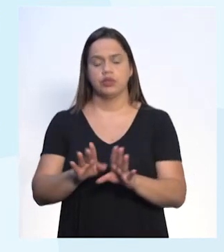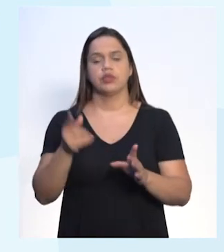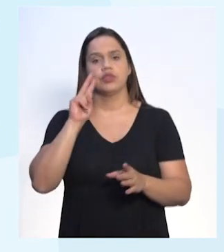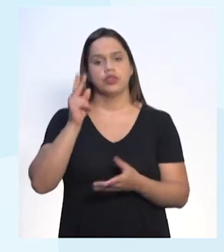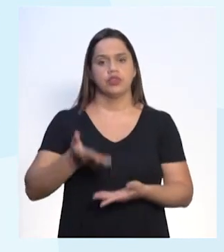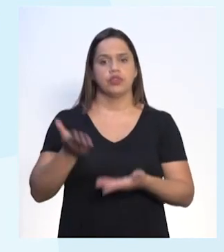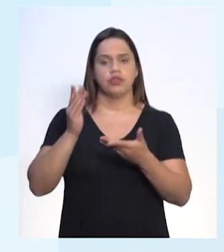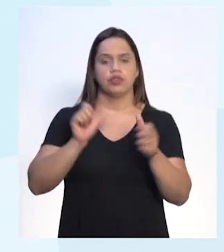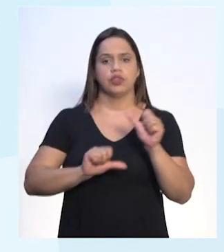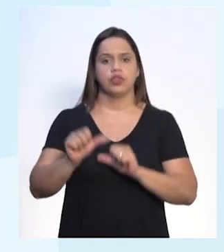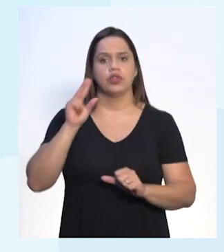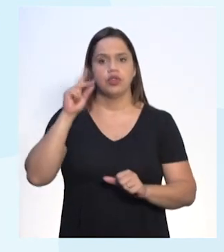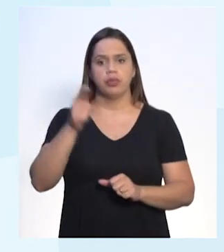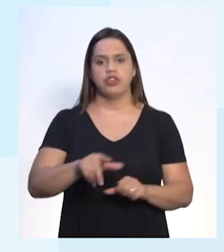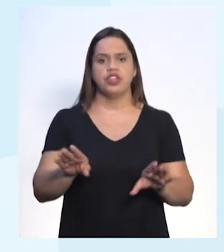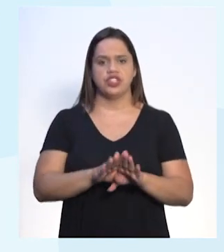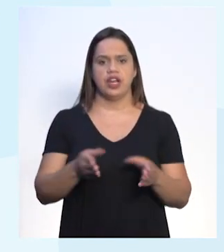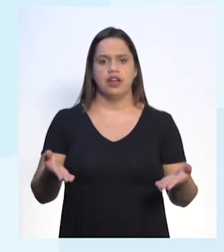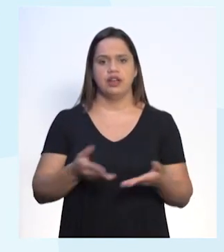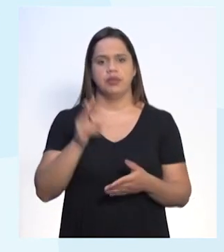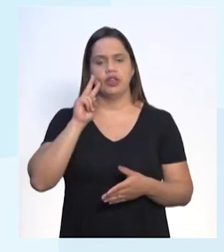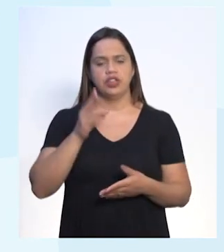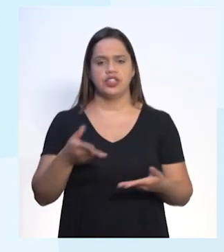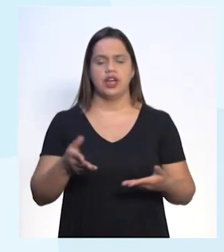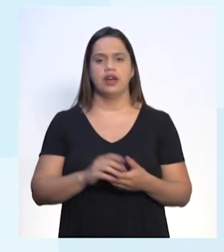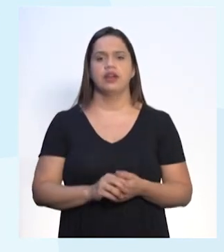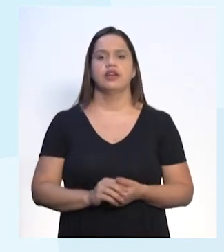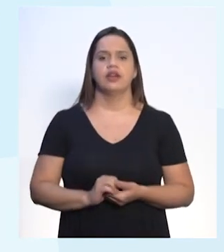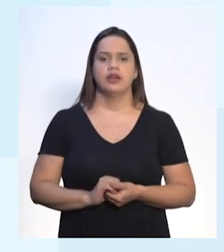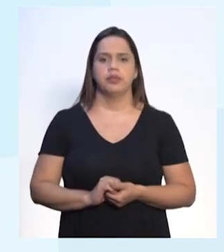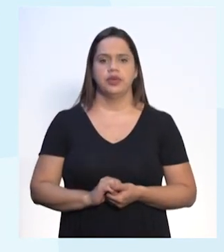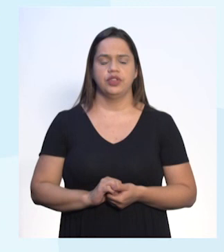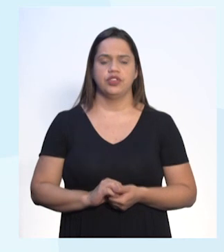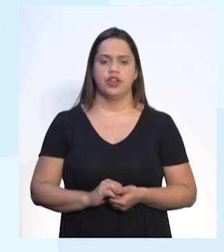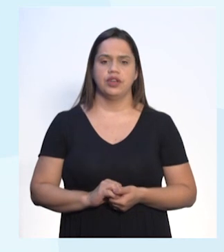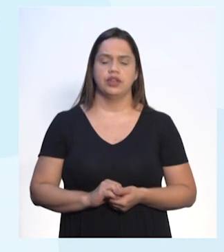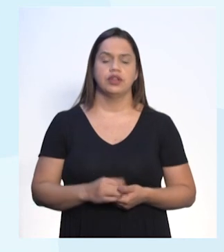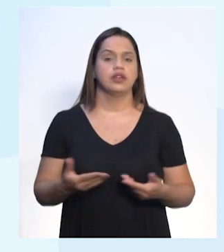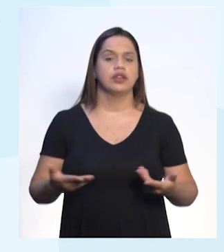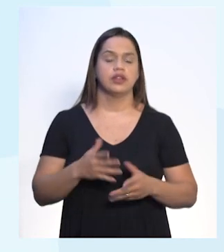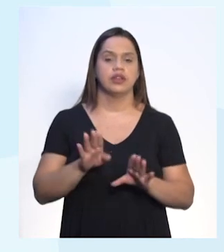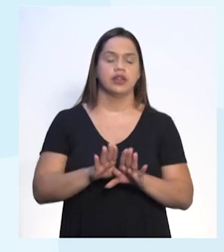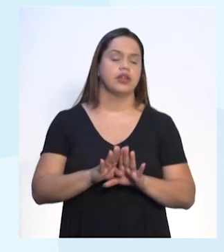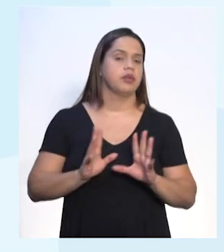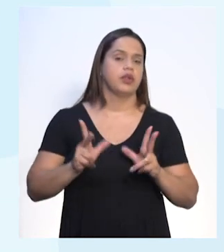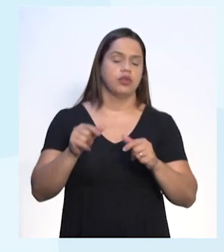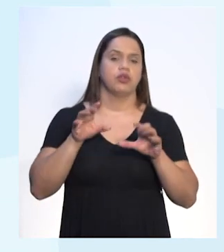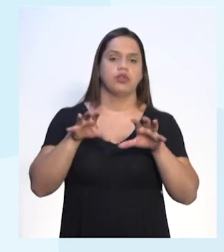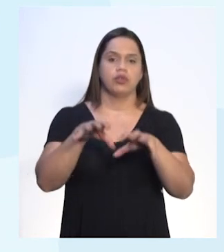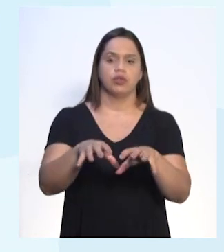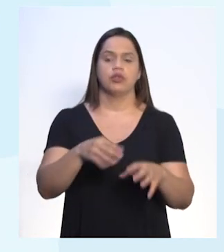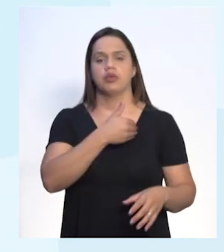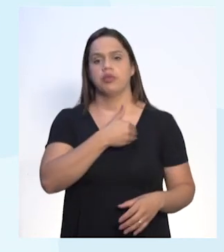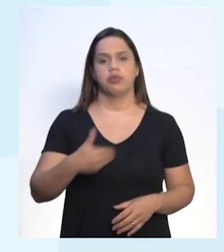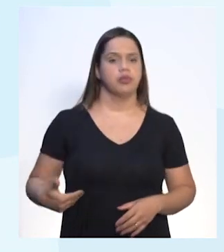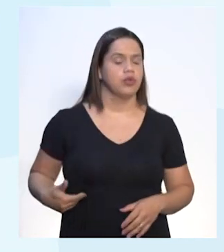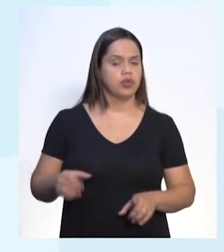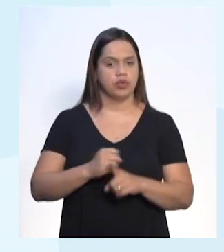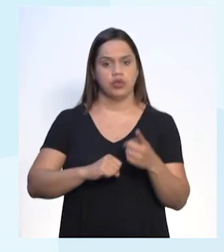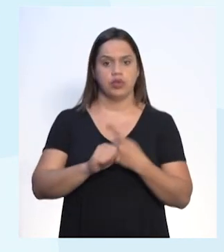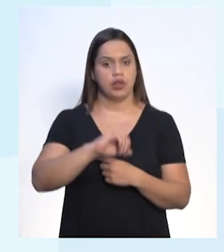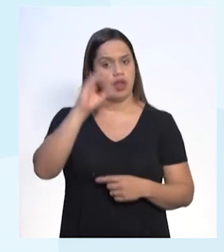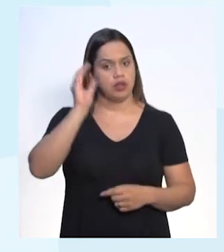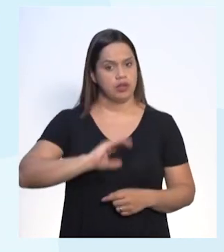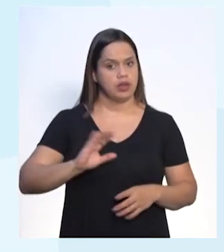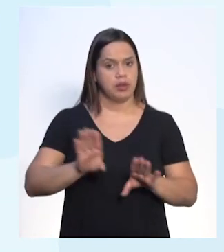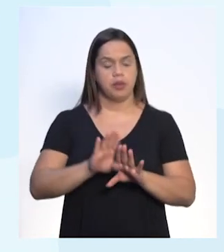anterior. Compartilhar a responsabilidade pela gestão de resíduos, setor público, setor privado e sociedade civil.